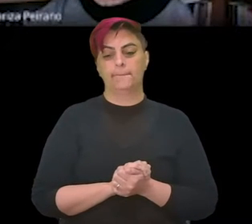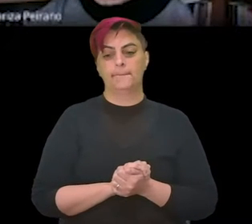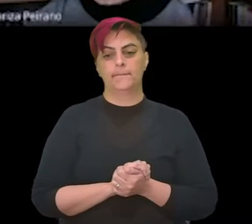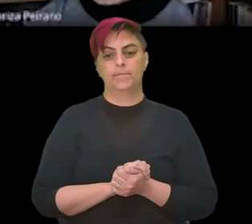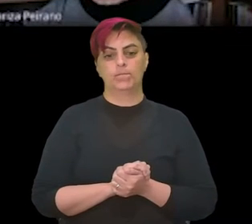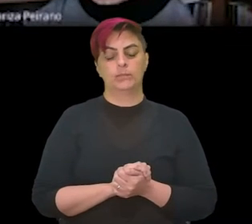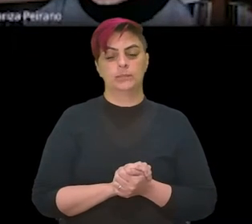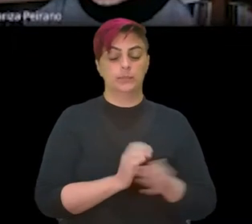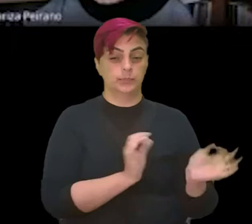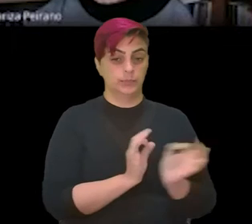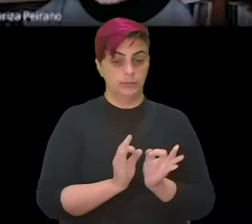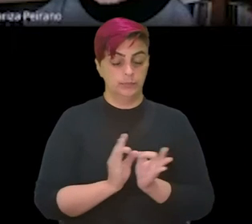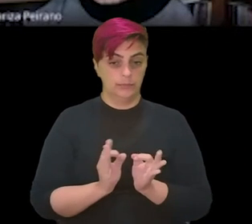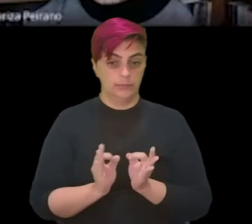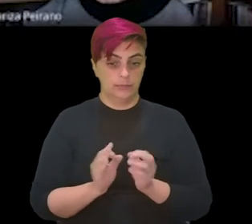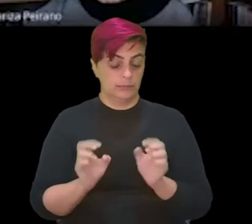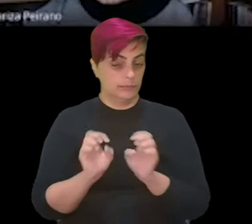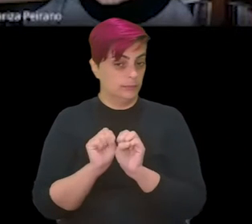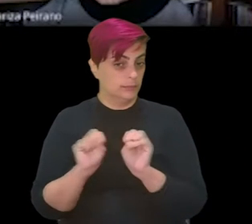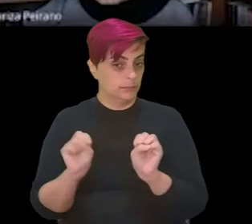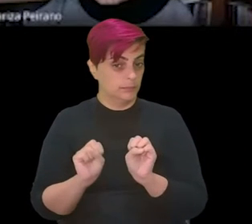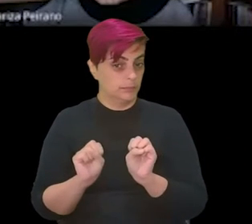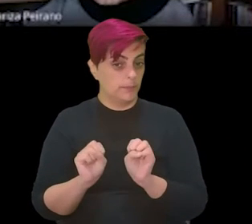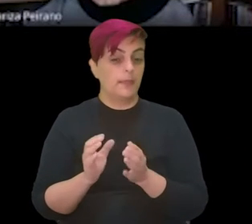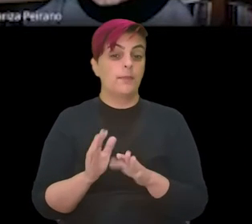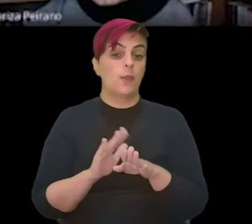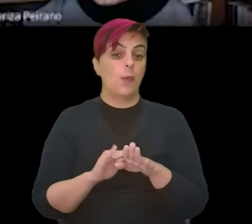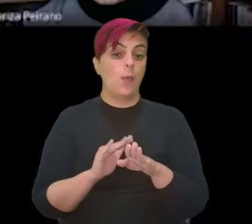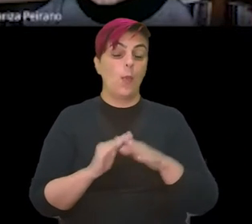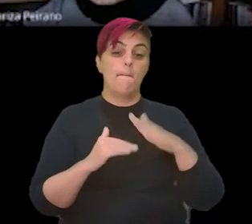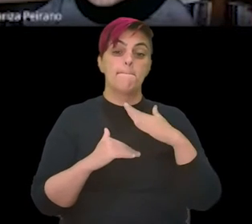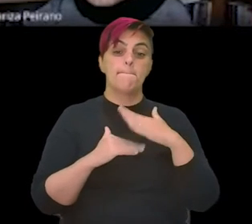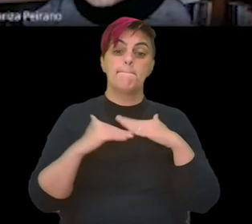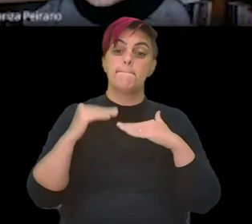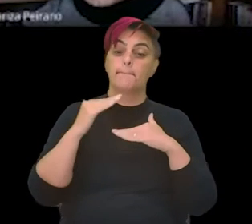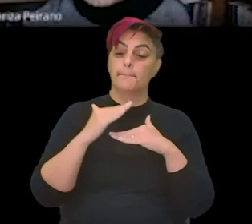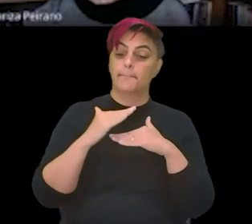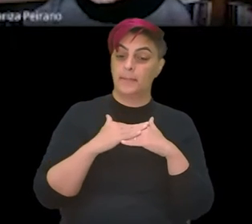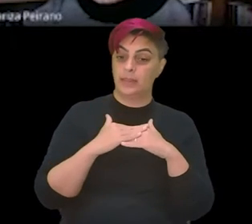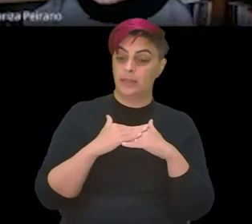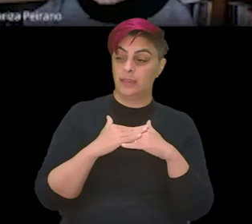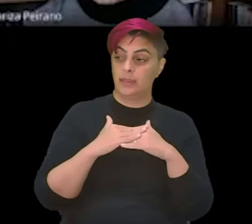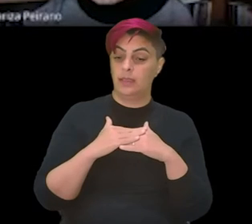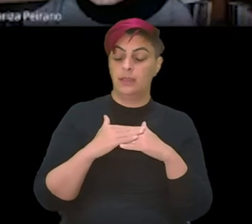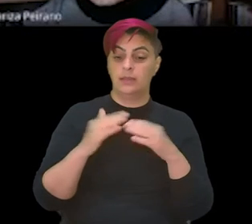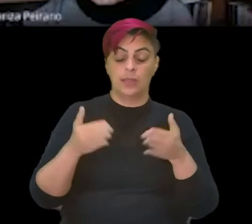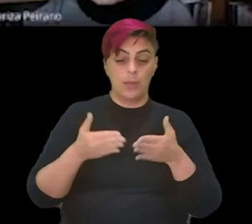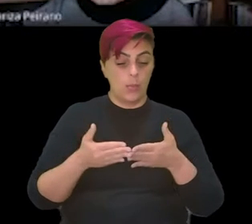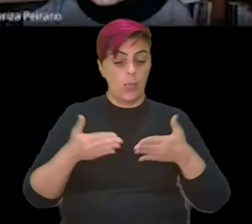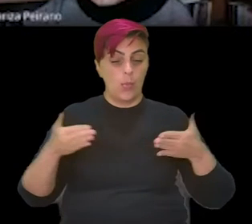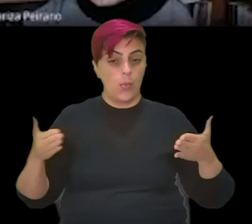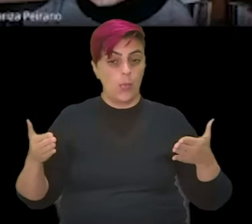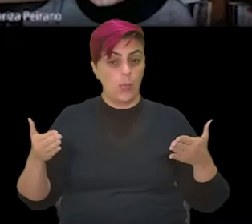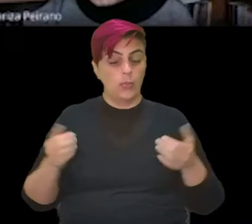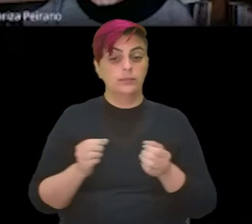extrema nesses procedimentos. Ele pôs em prática e ampliou significativamente as orientações